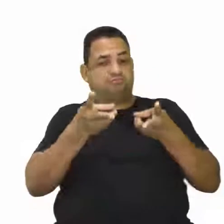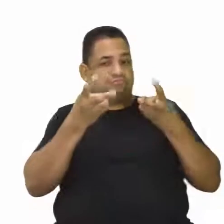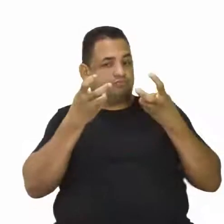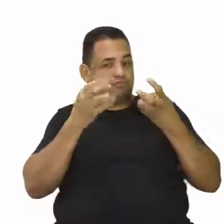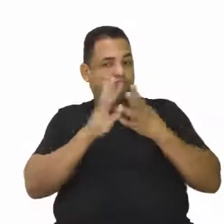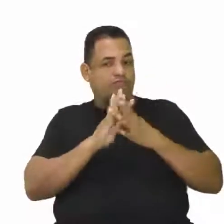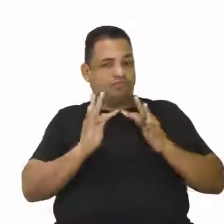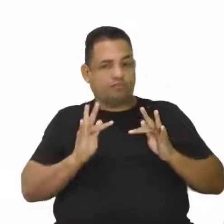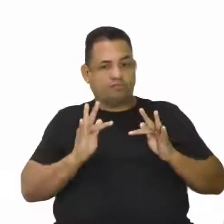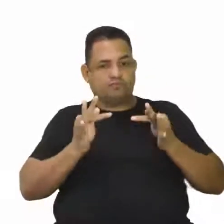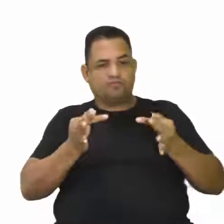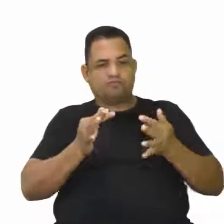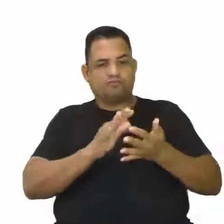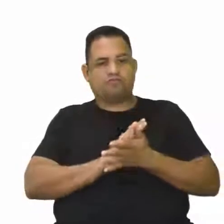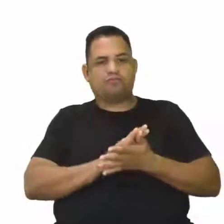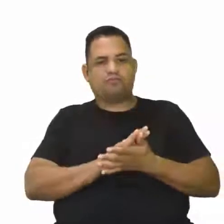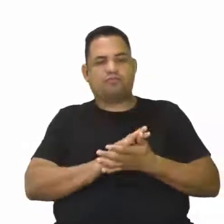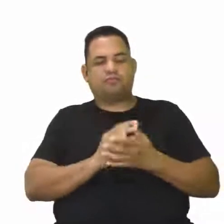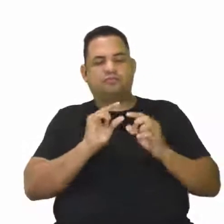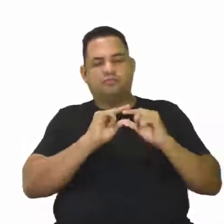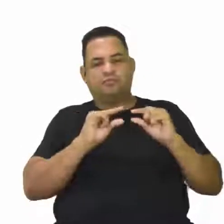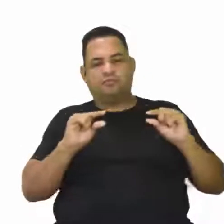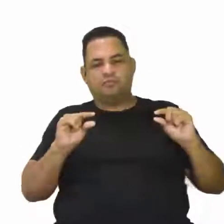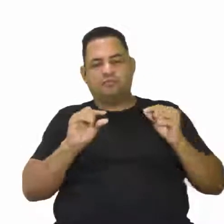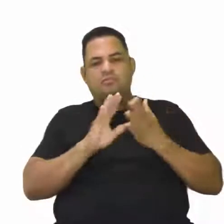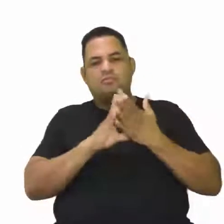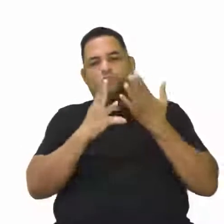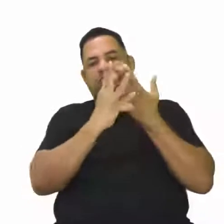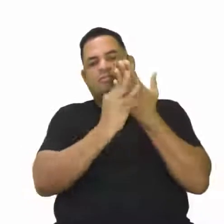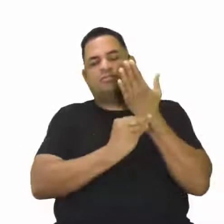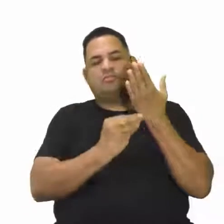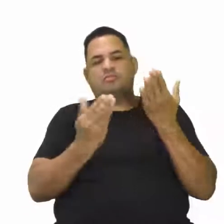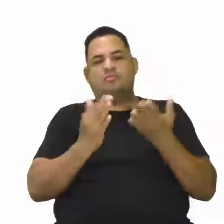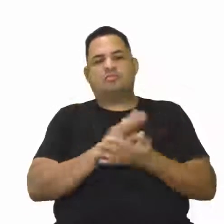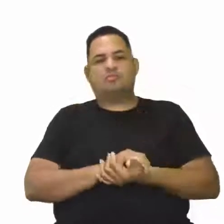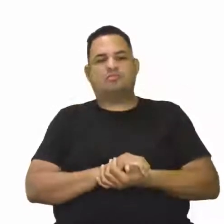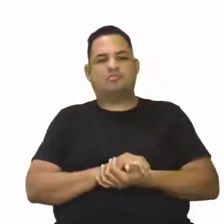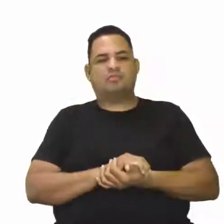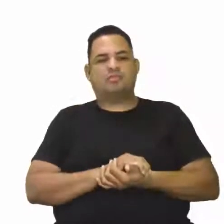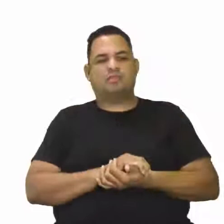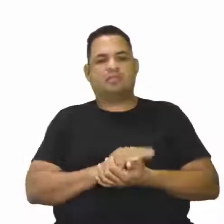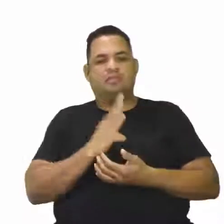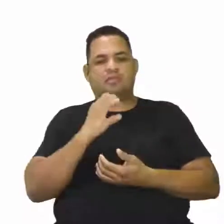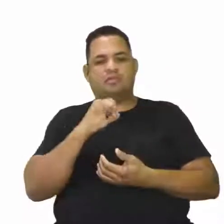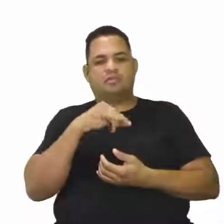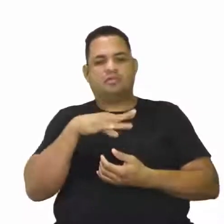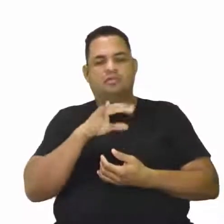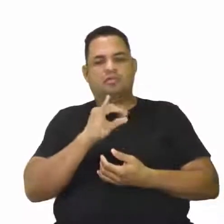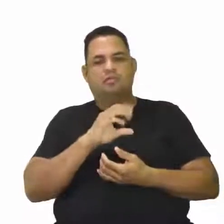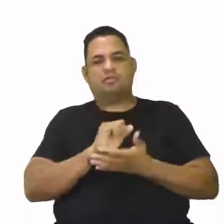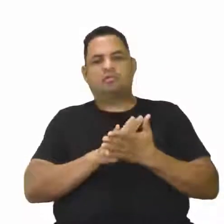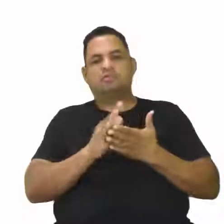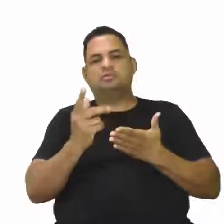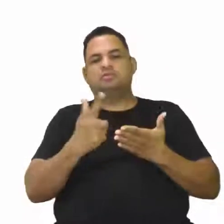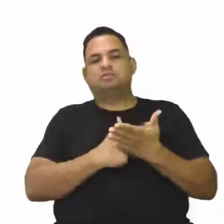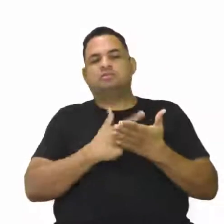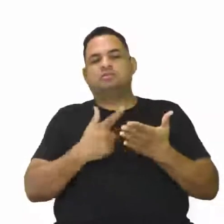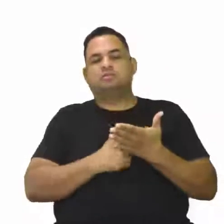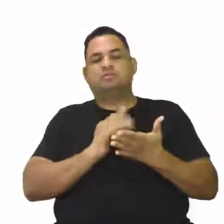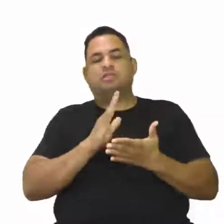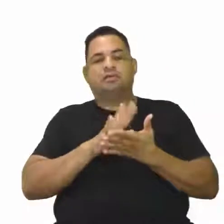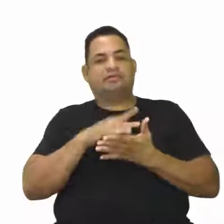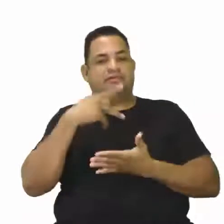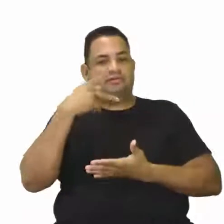no finalzinho, na nossa bibliografia, nós temos uma crônica. De um livro que a gente já